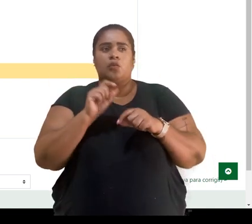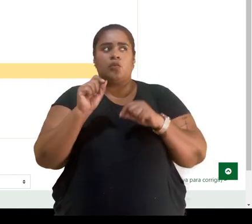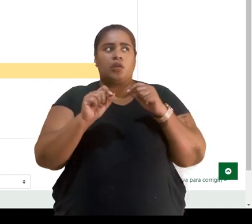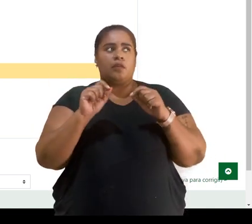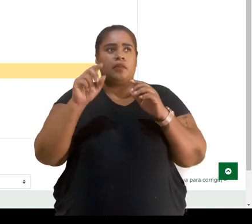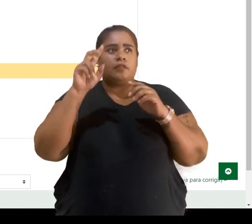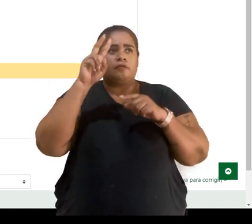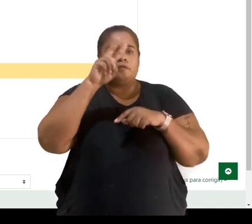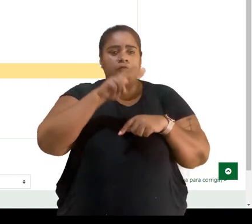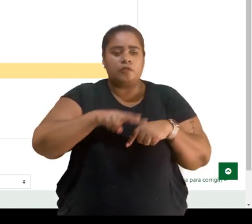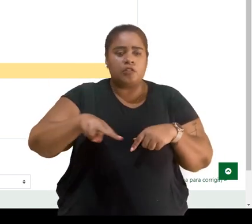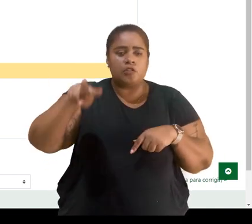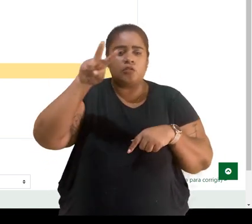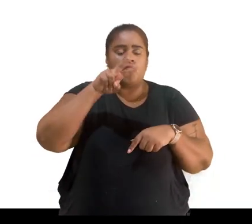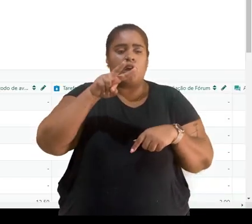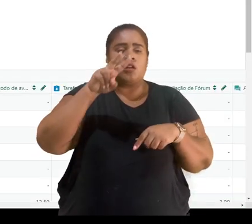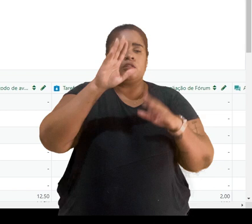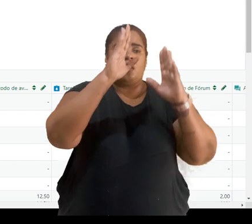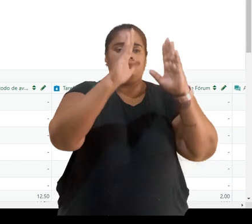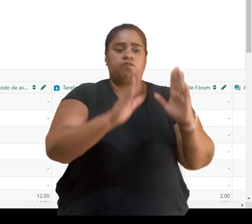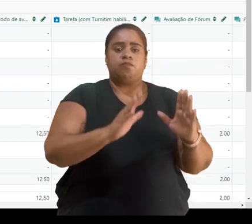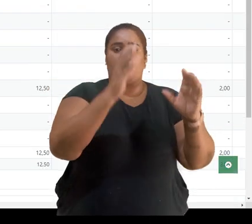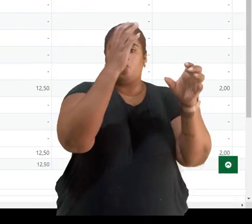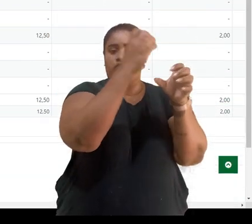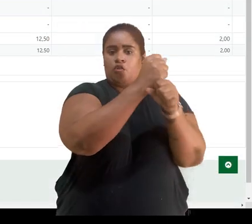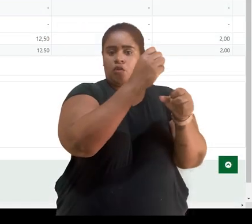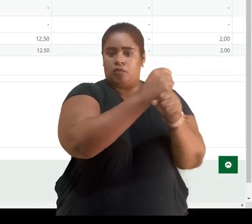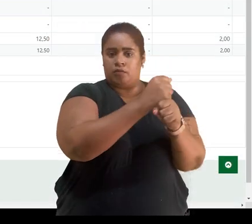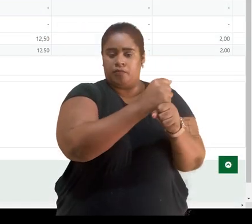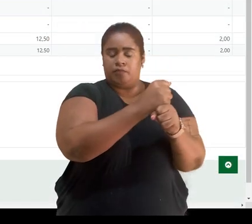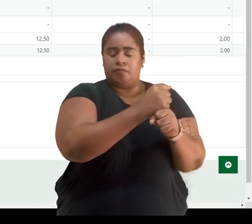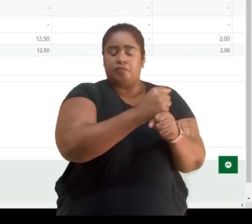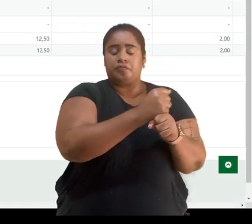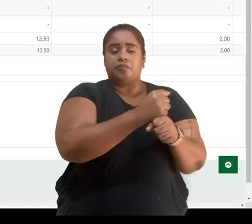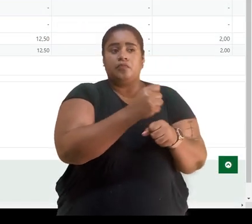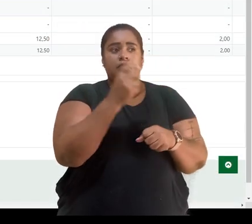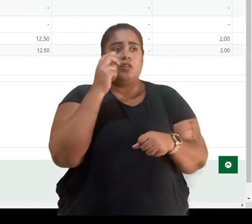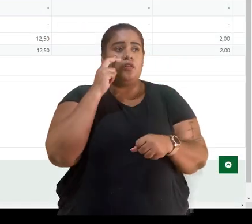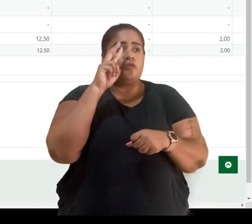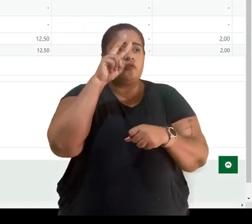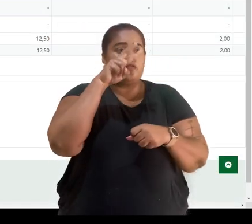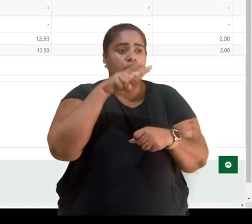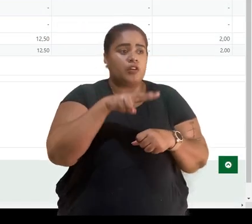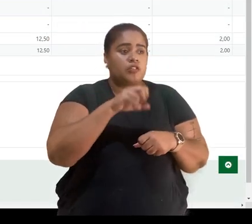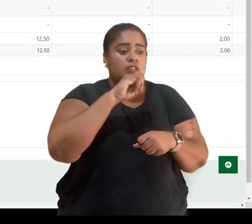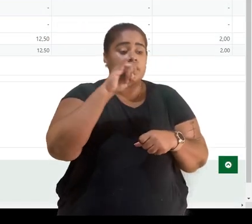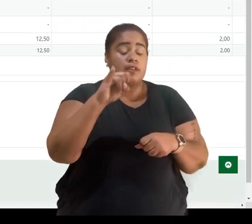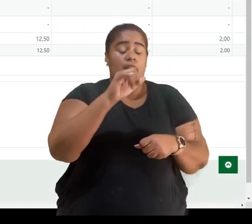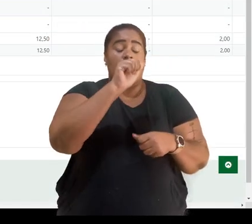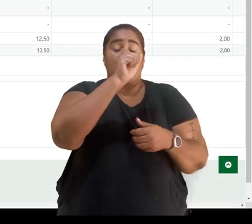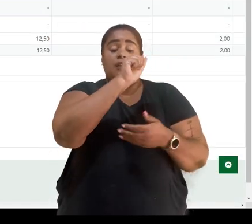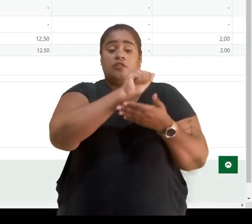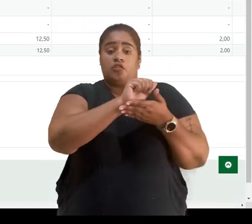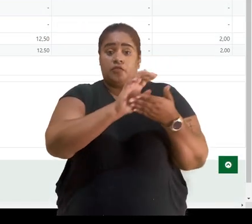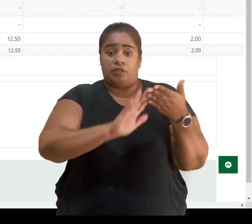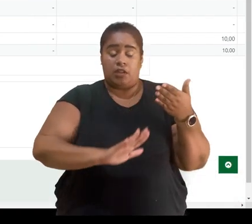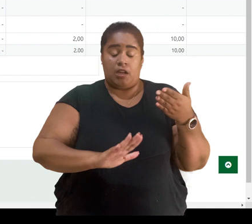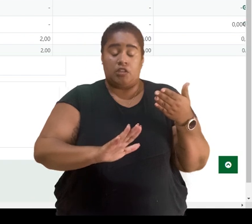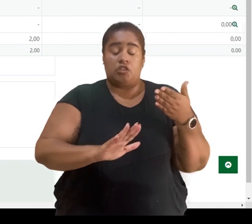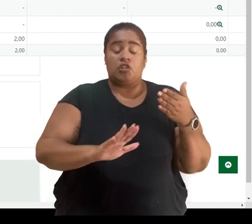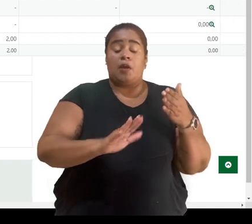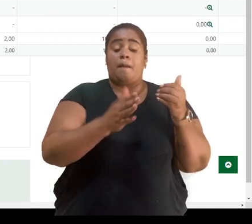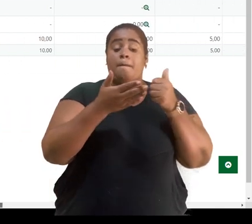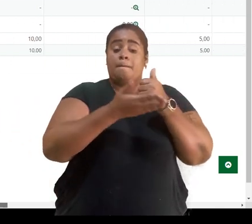comentário agora vamos verificar no livro de notas então eu vou verificar no livro de notas aqui